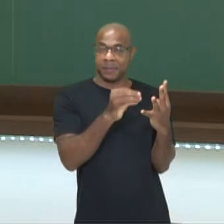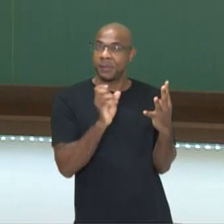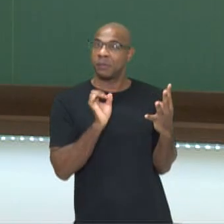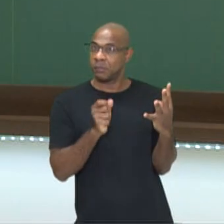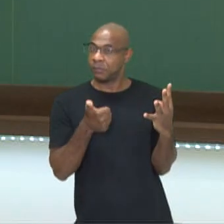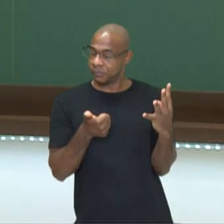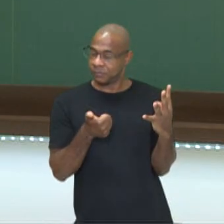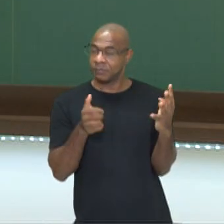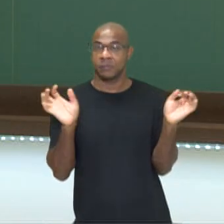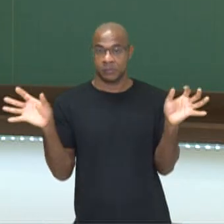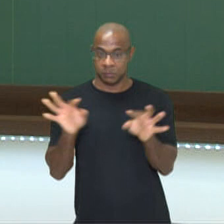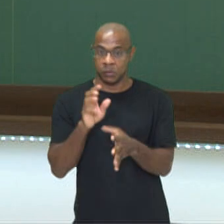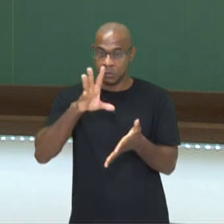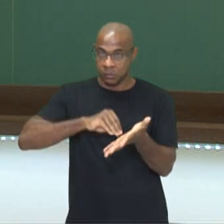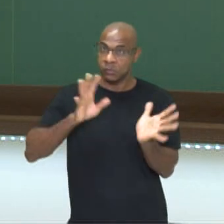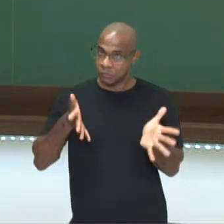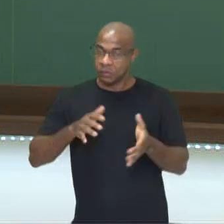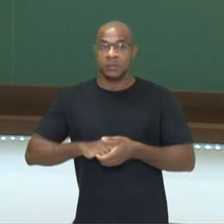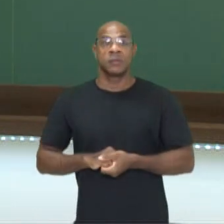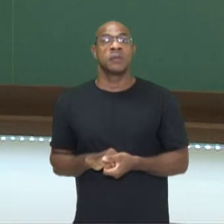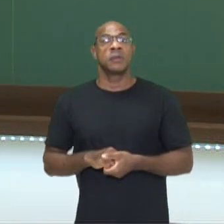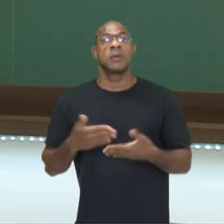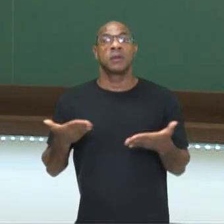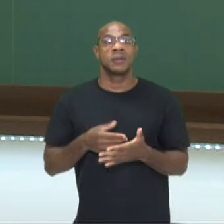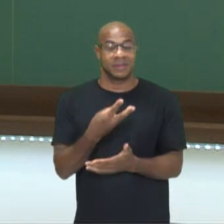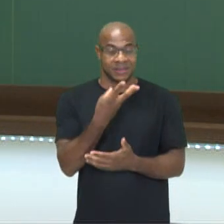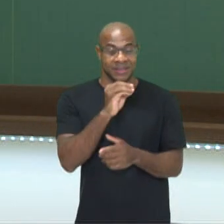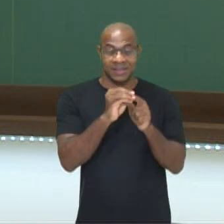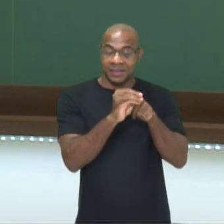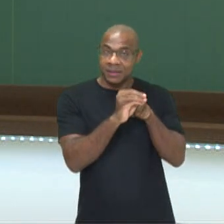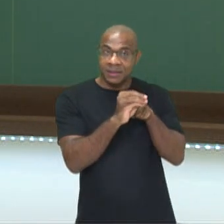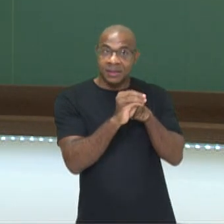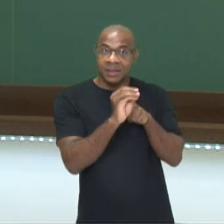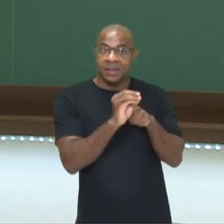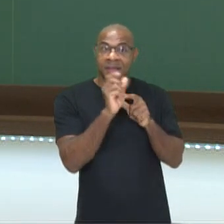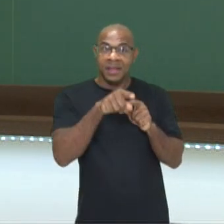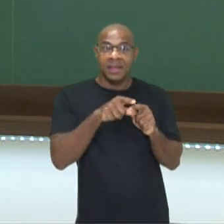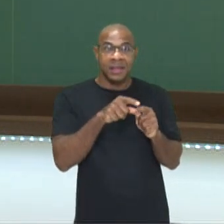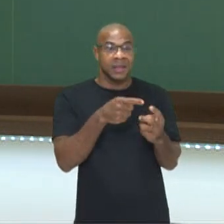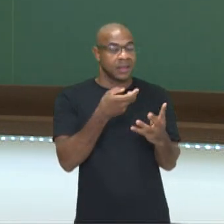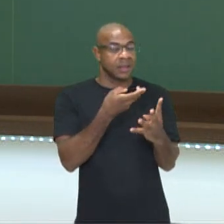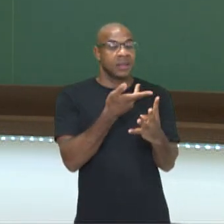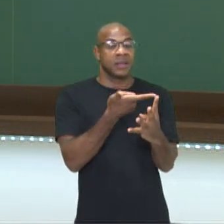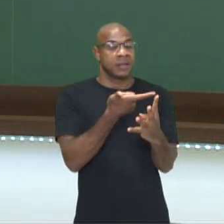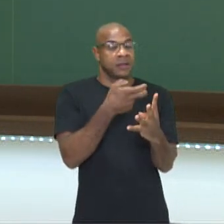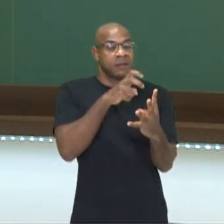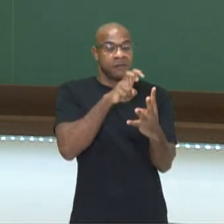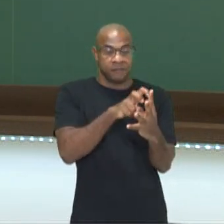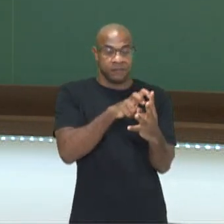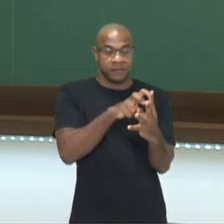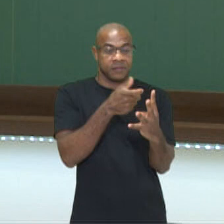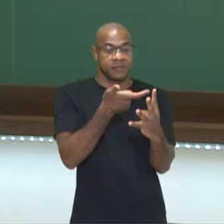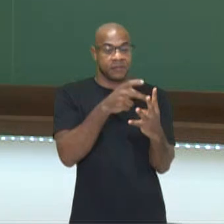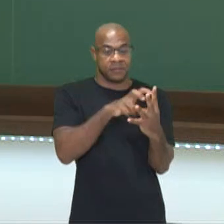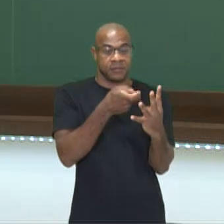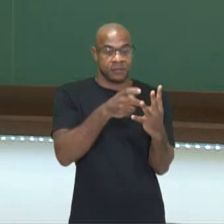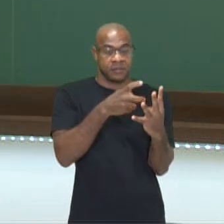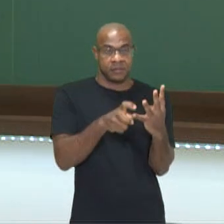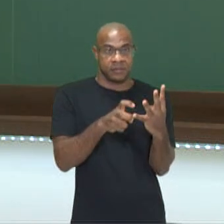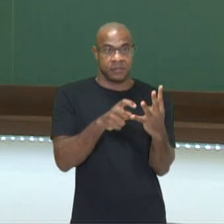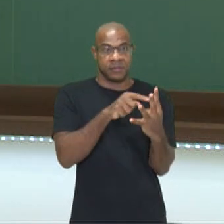você já anotou aí no caderno, né? Note que R$30 é a parcela de 25, se eu dividir R$100 em 4